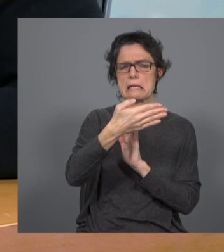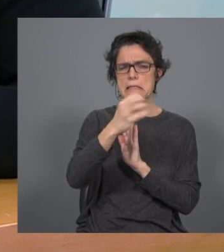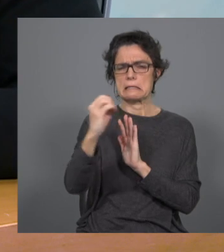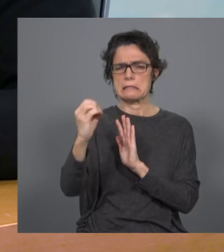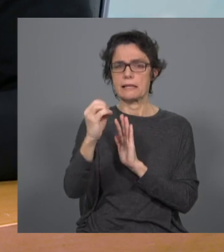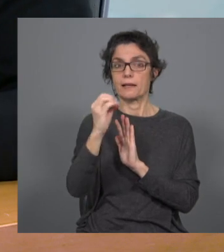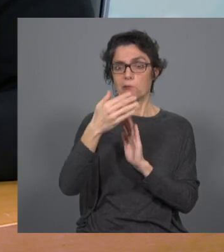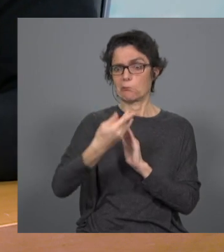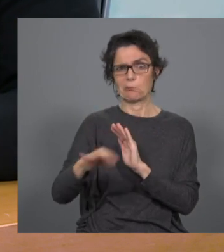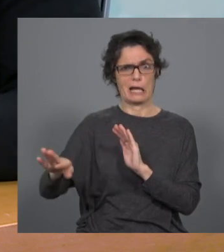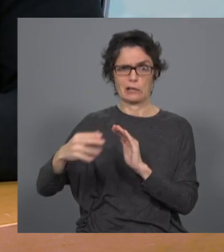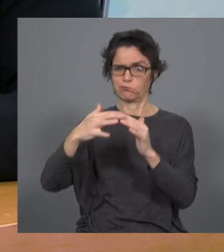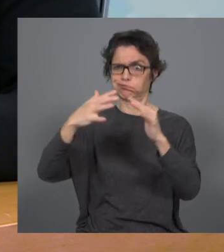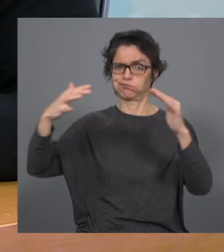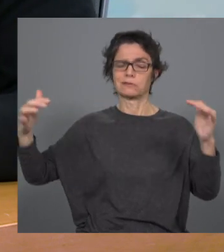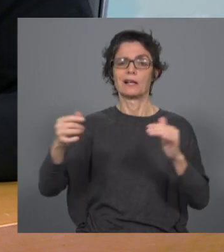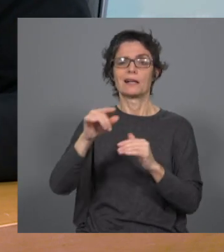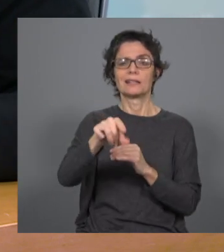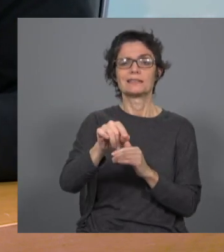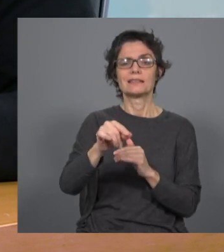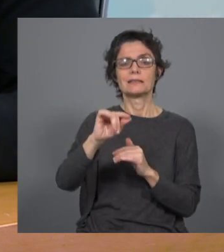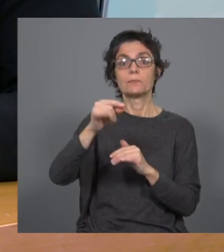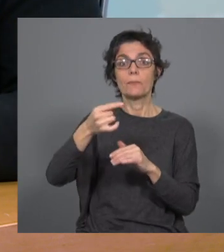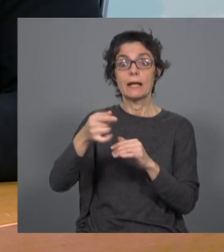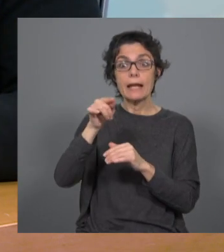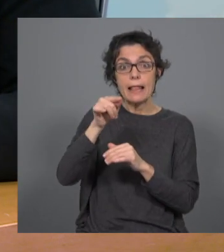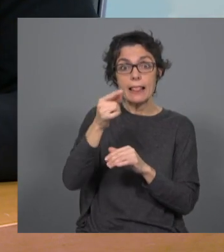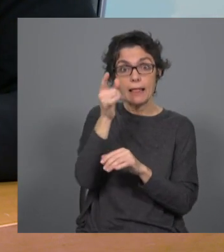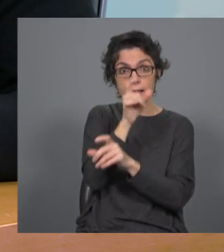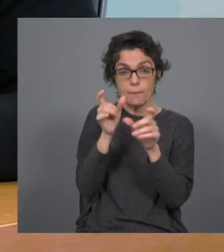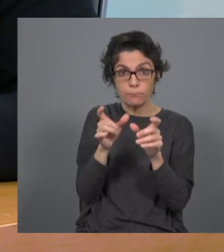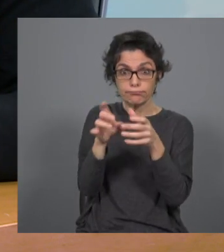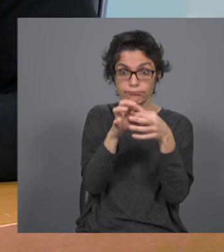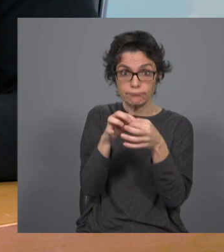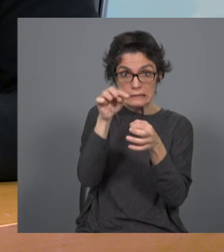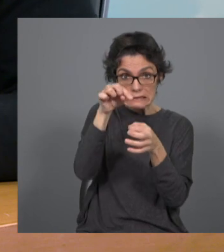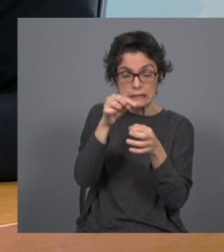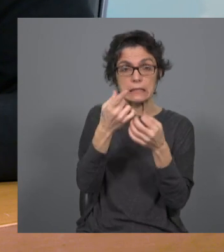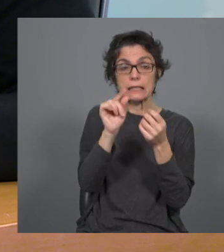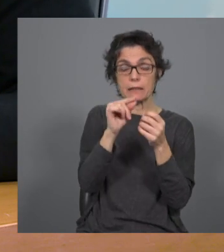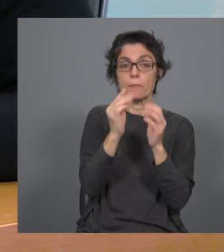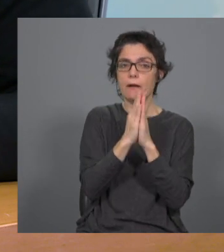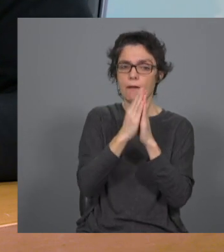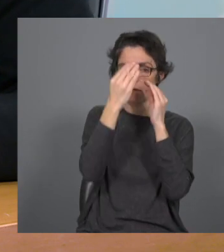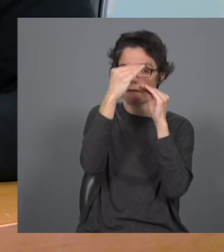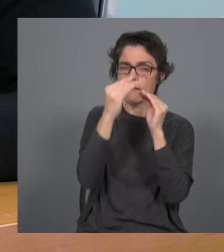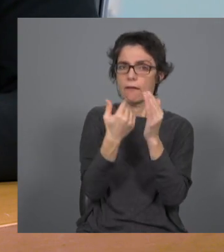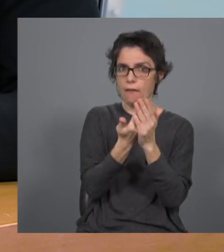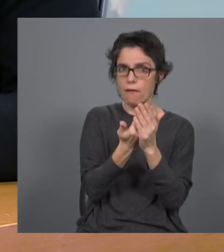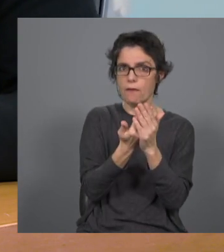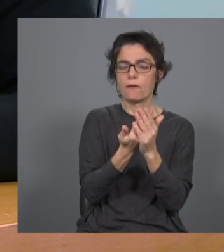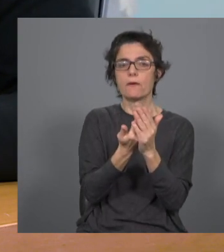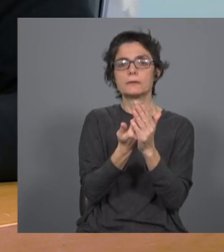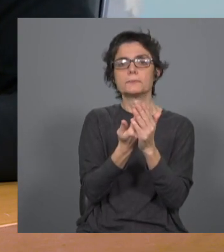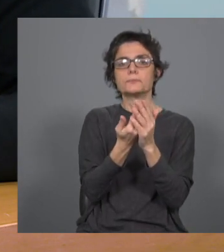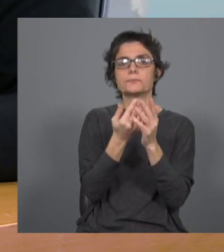que vai crescendo mesmo, e estas mesmas cooperadoras estão integradas na catequese, estão a dinamizar a catequese, a nível